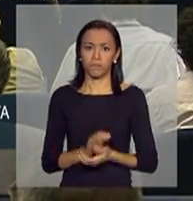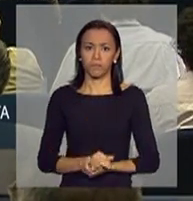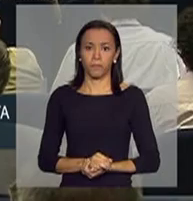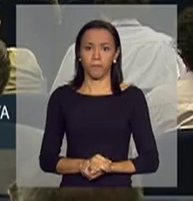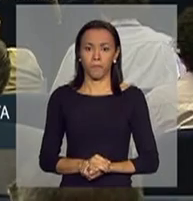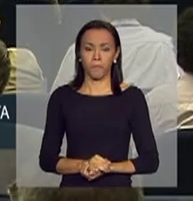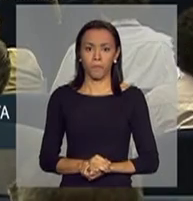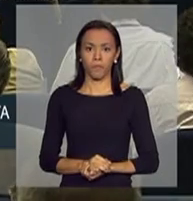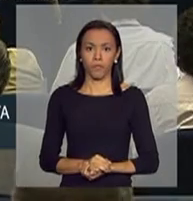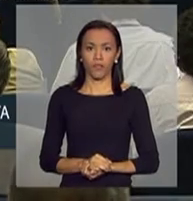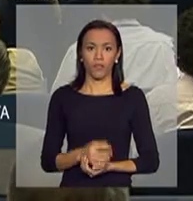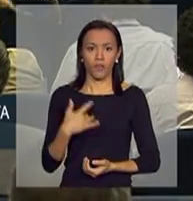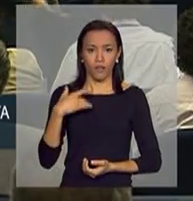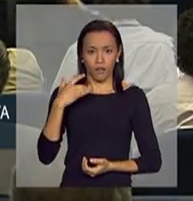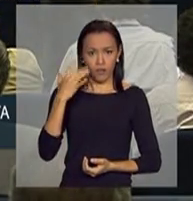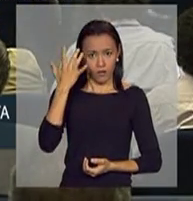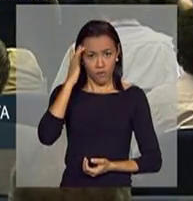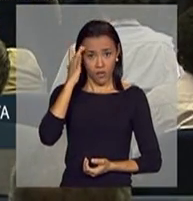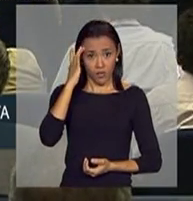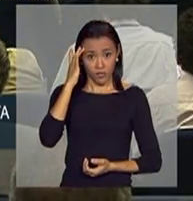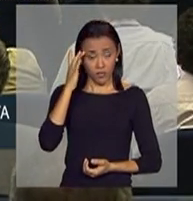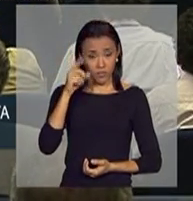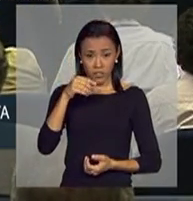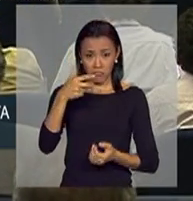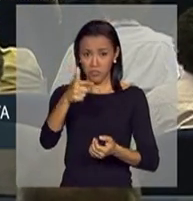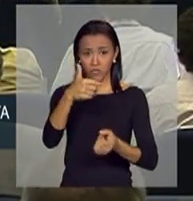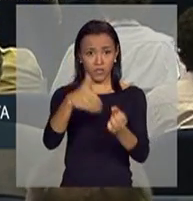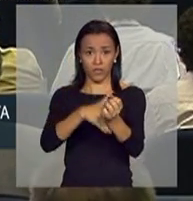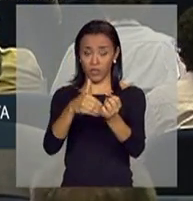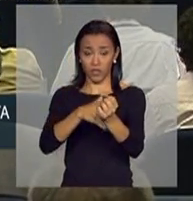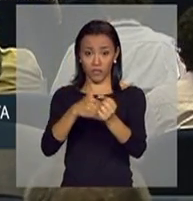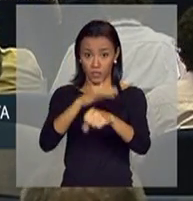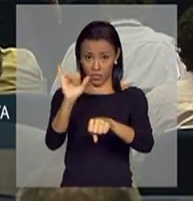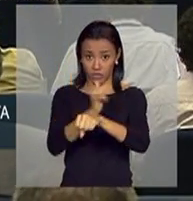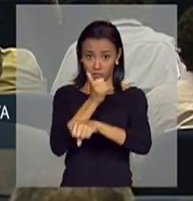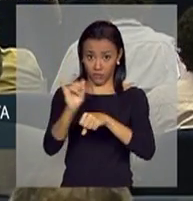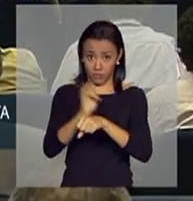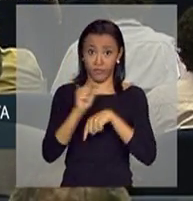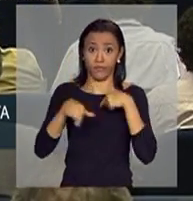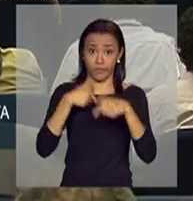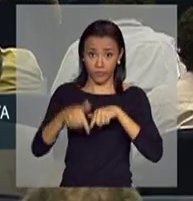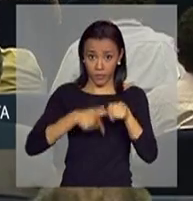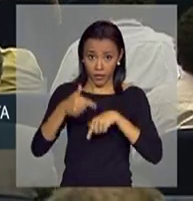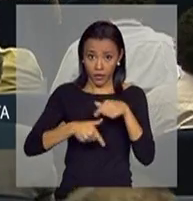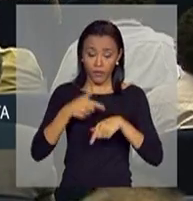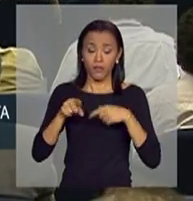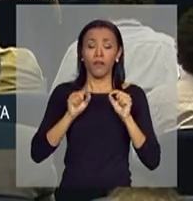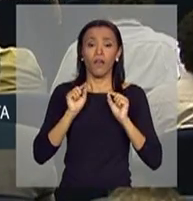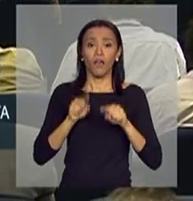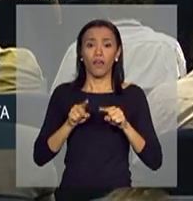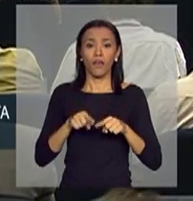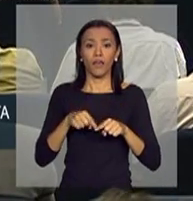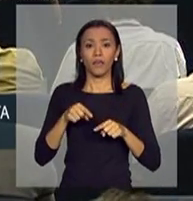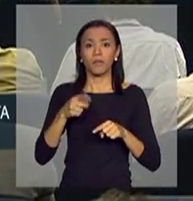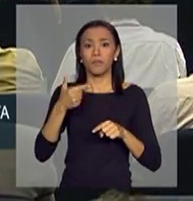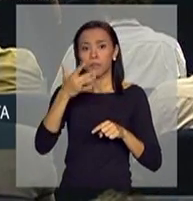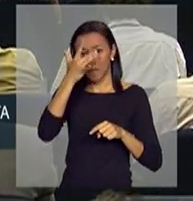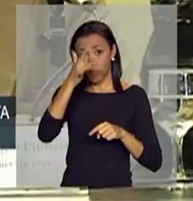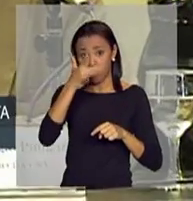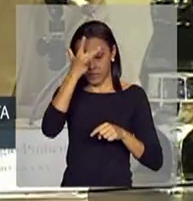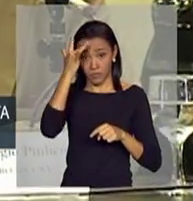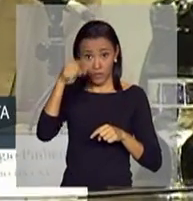Insatisfeito. Eu acho que não há nenhum segredo na metodologia. A metodologia é inspirada pelo que os sobreviventes, os